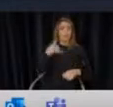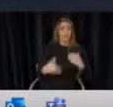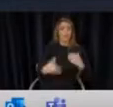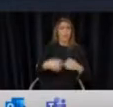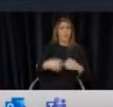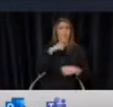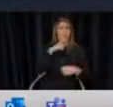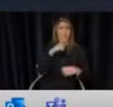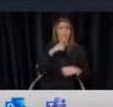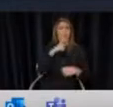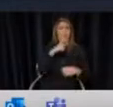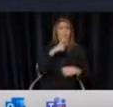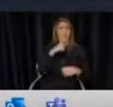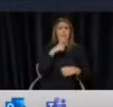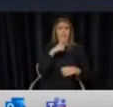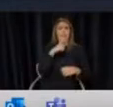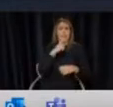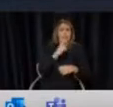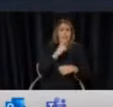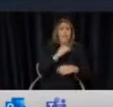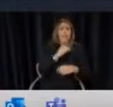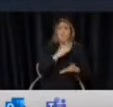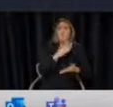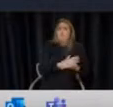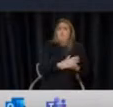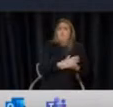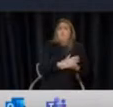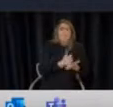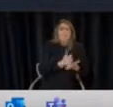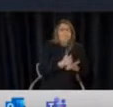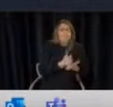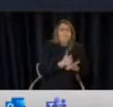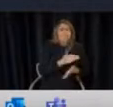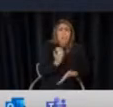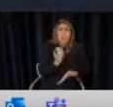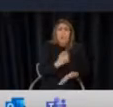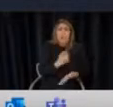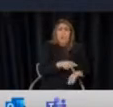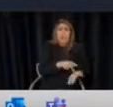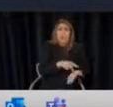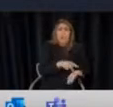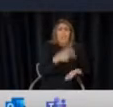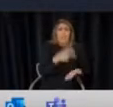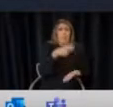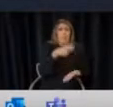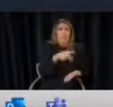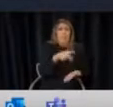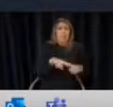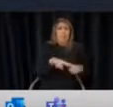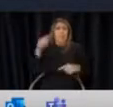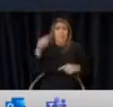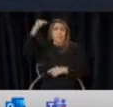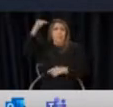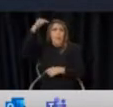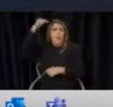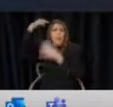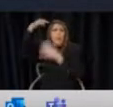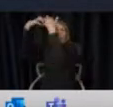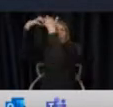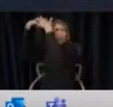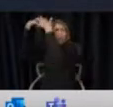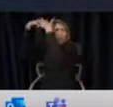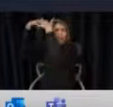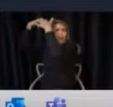nada disso acontece, né? Se a família olhar para o monitor, o paciente tem batimento cardíaco, então significa que o coração está